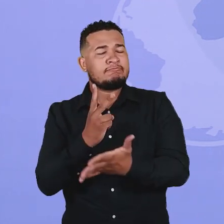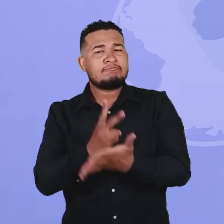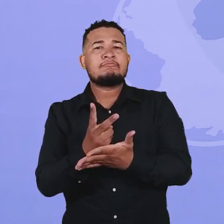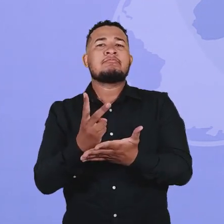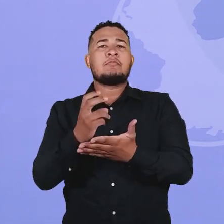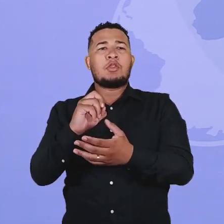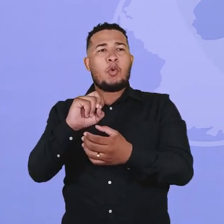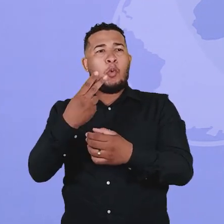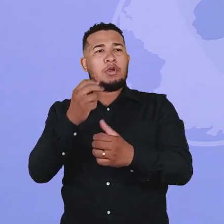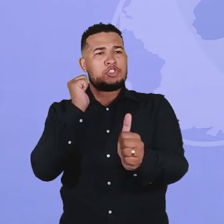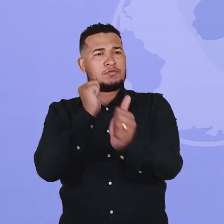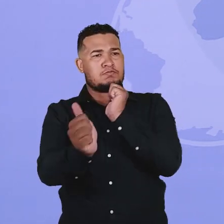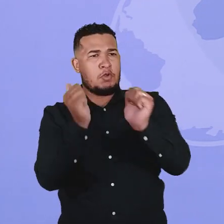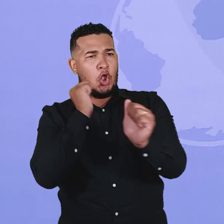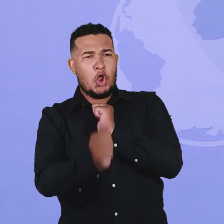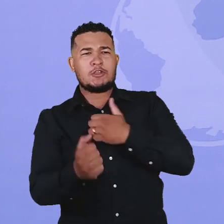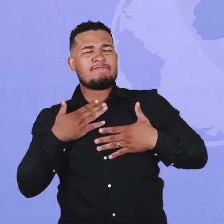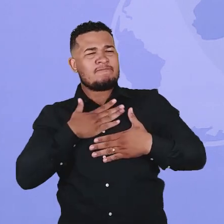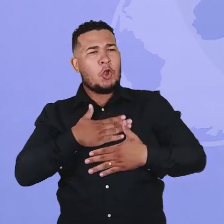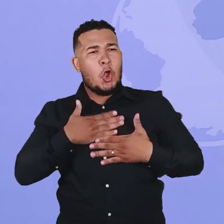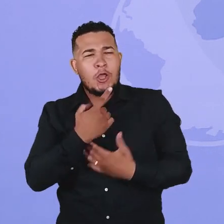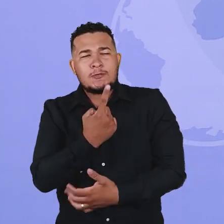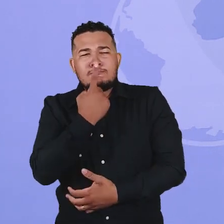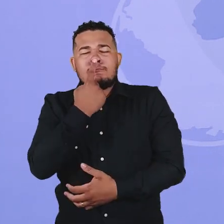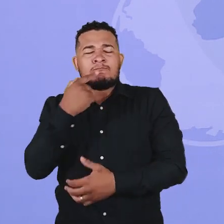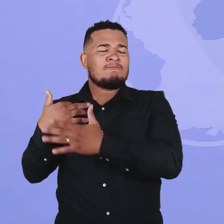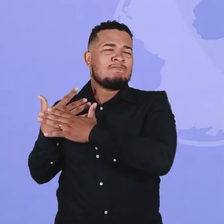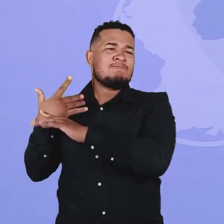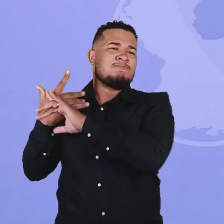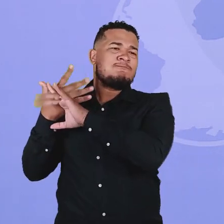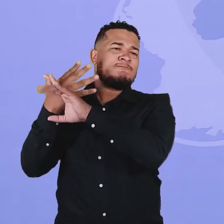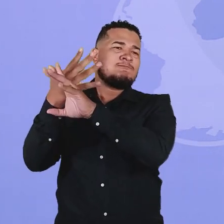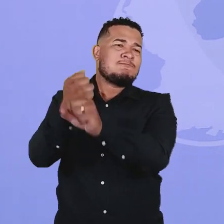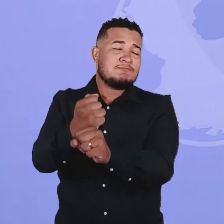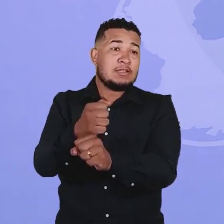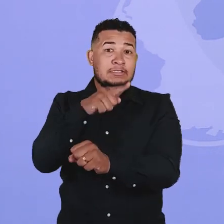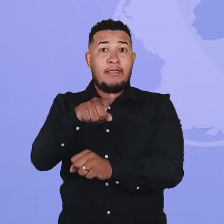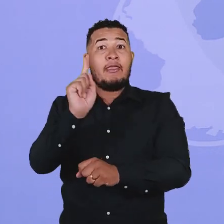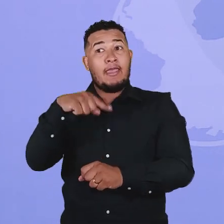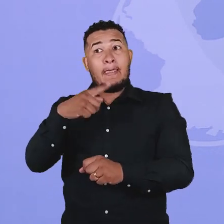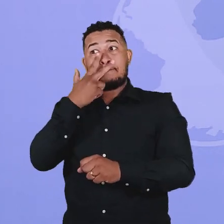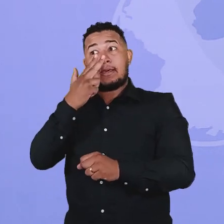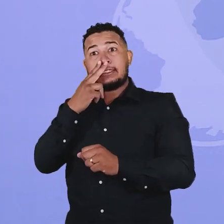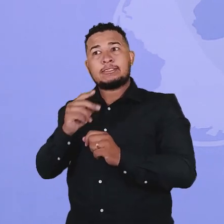física, conseguindo praticar aqueles esportes que ele sempre gostou ao longo da vida. Isso foi um